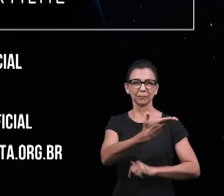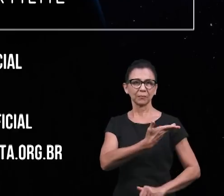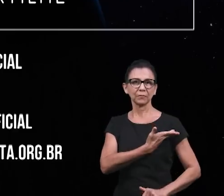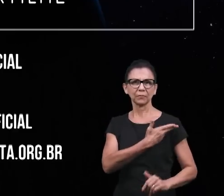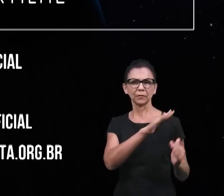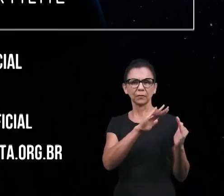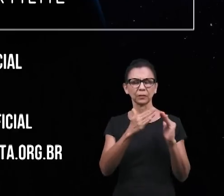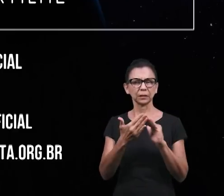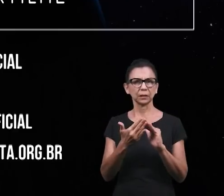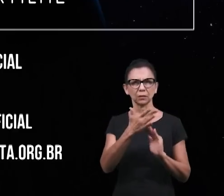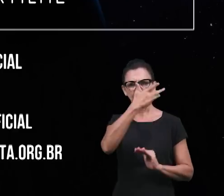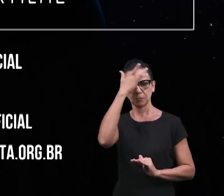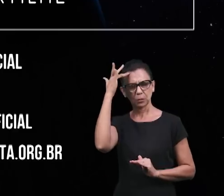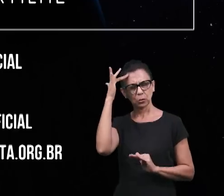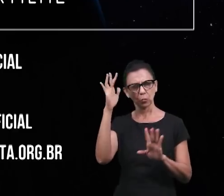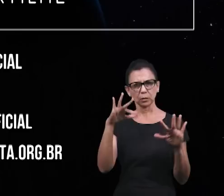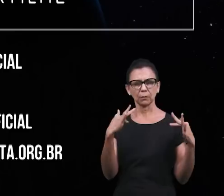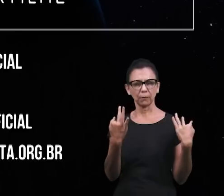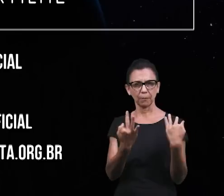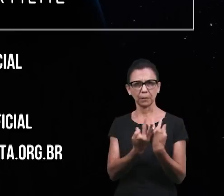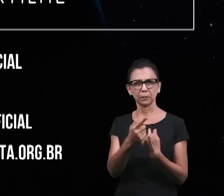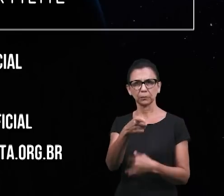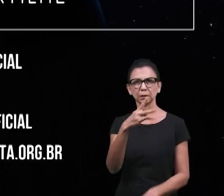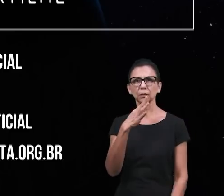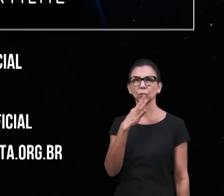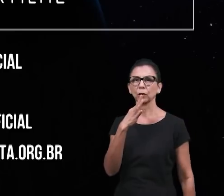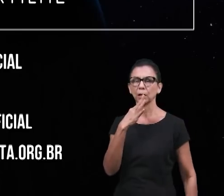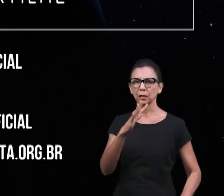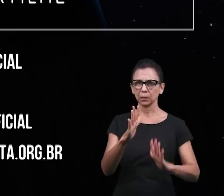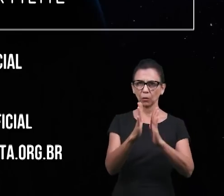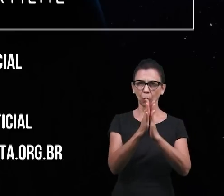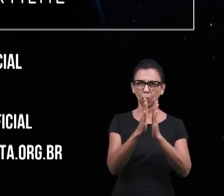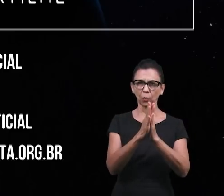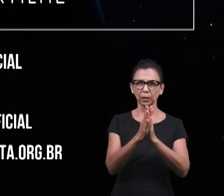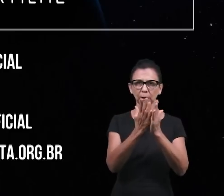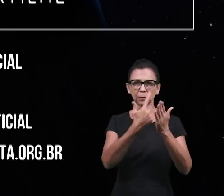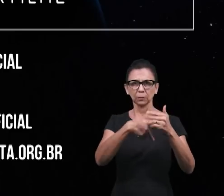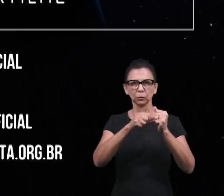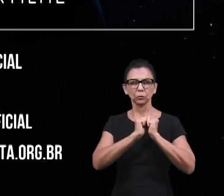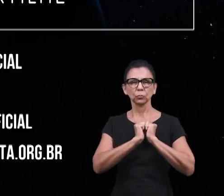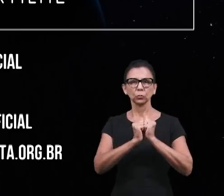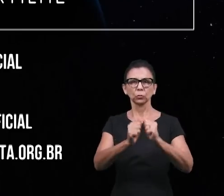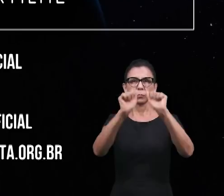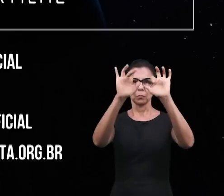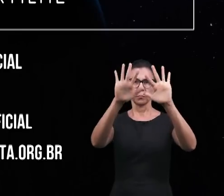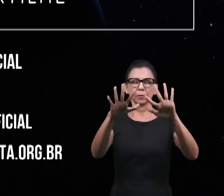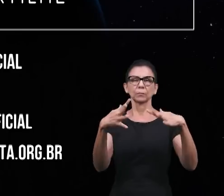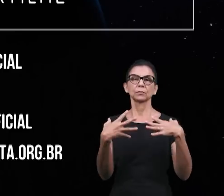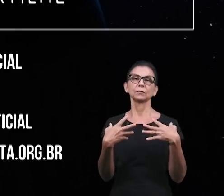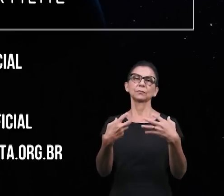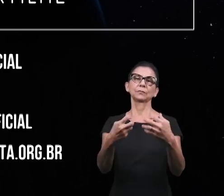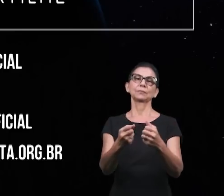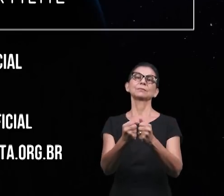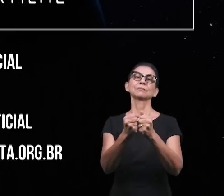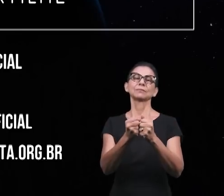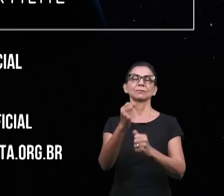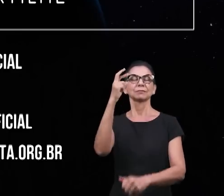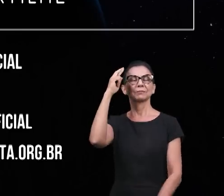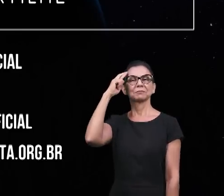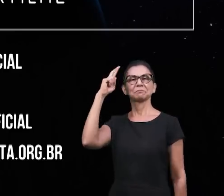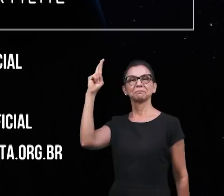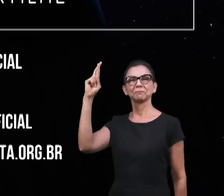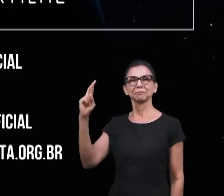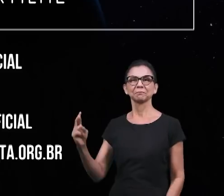amigos, vizinhos, parentes, pessoas por quem você está orando. E juntos receberemos uma grande bênção do